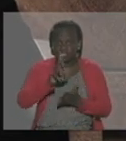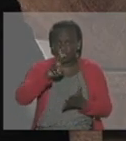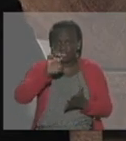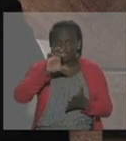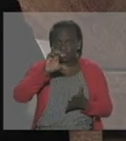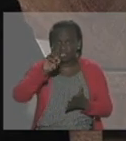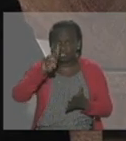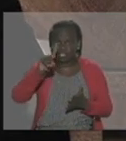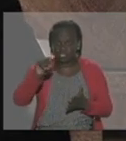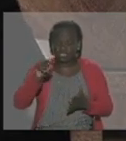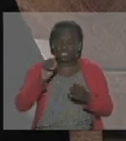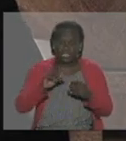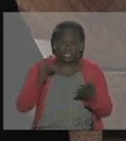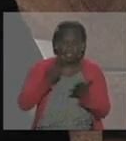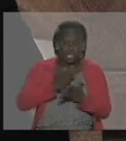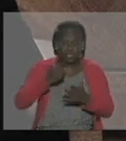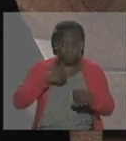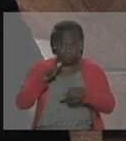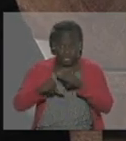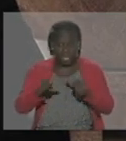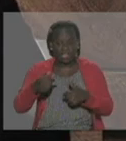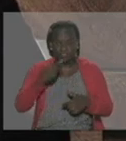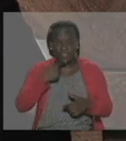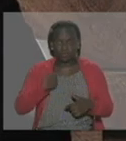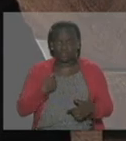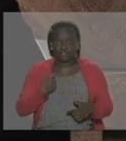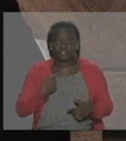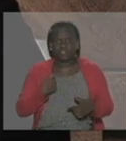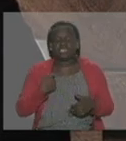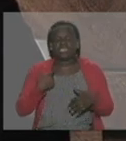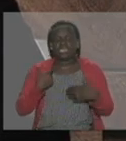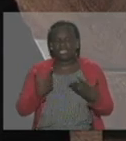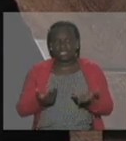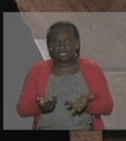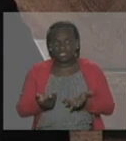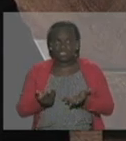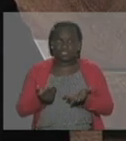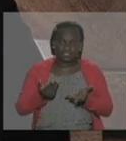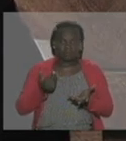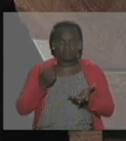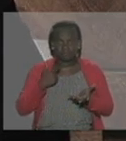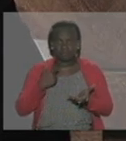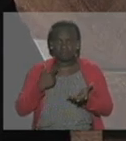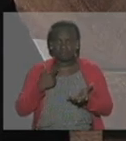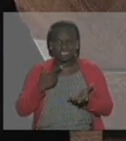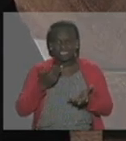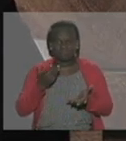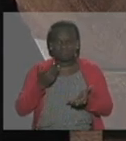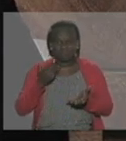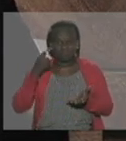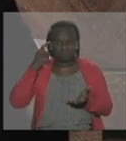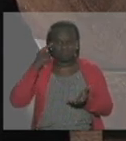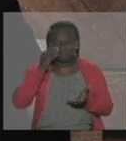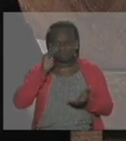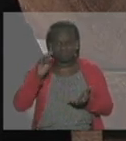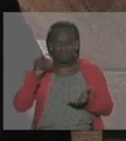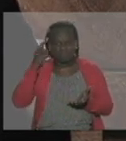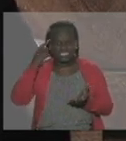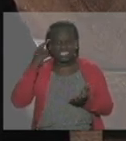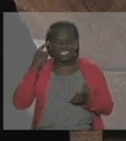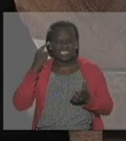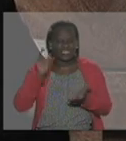um dia eu quisesse mudar de lado do balcão que falasse com ele e eu eu não levei muito a